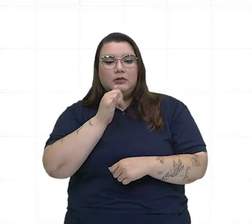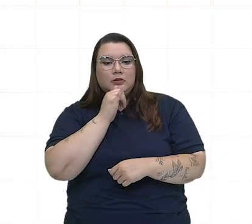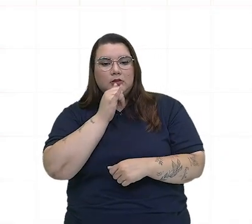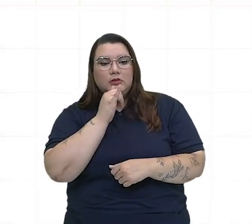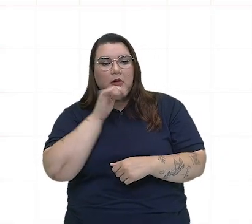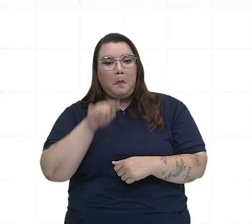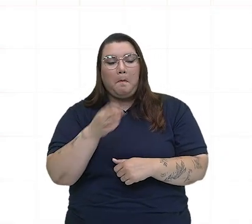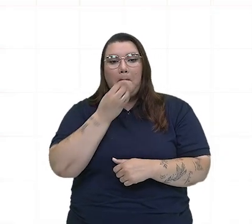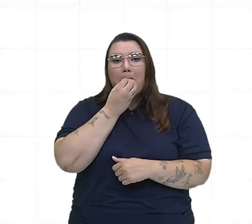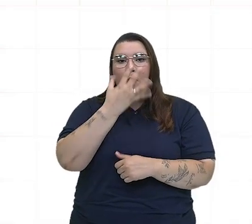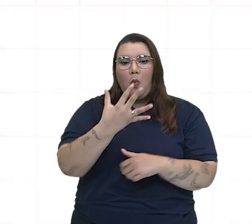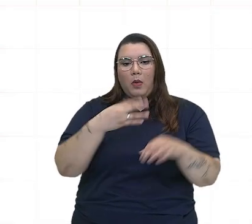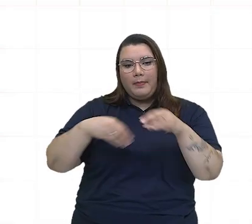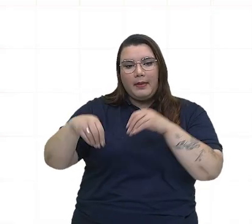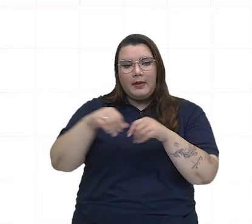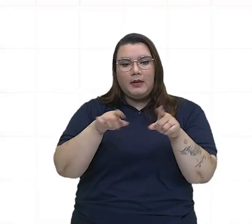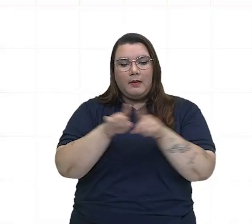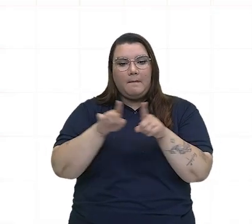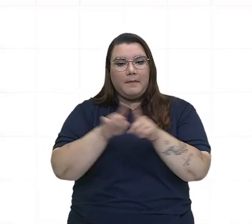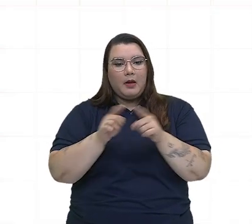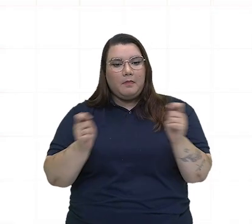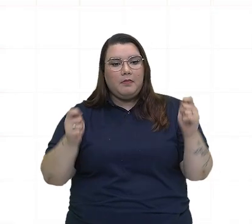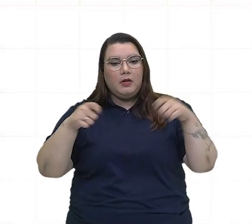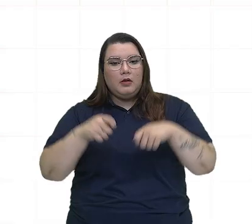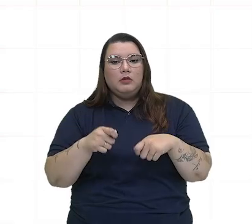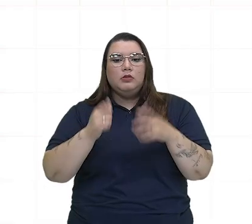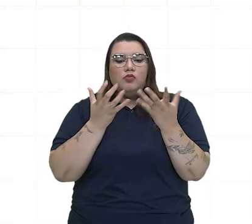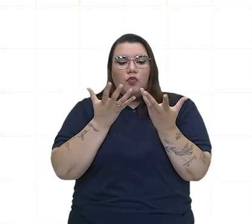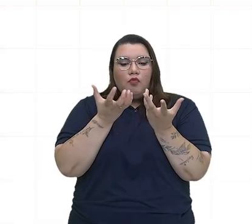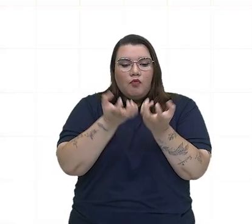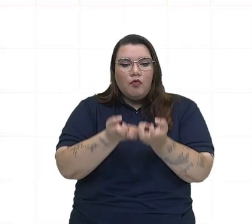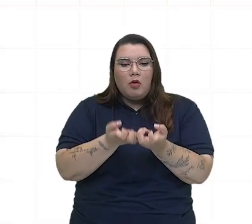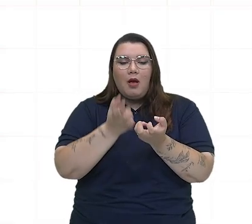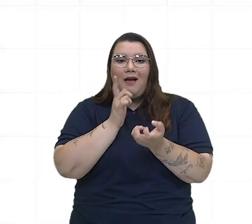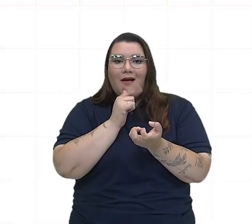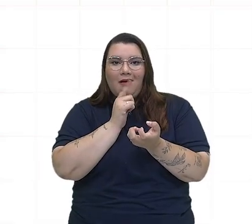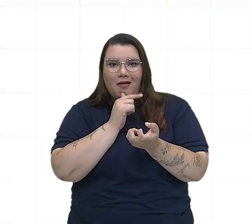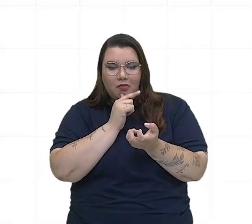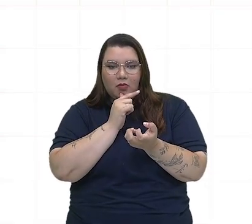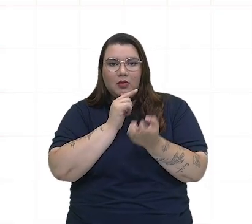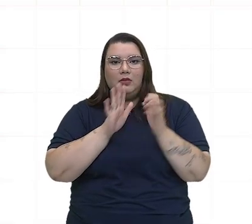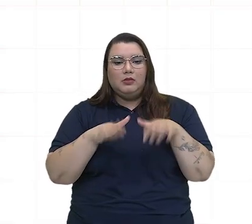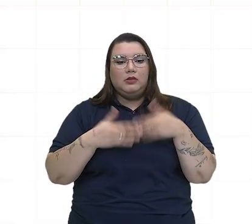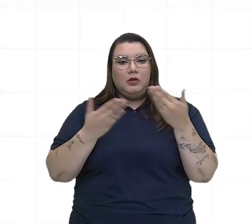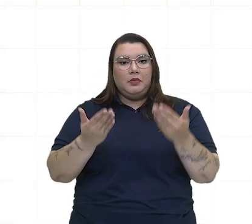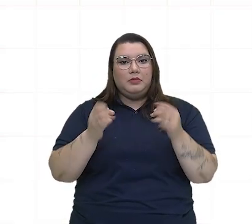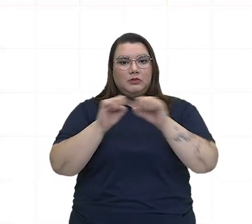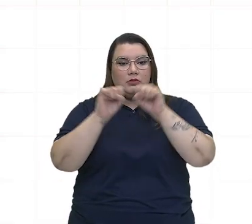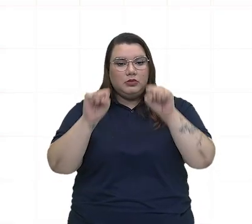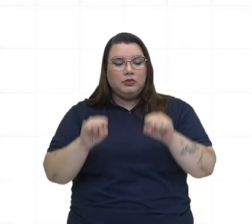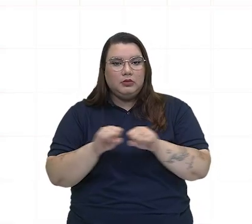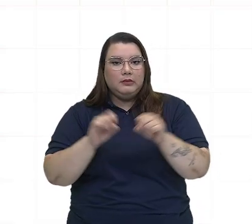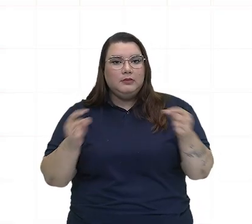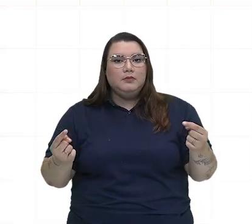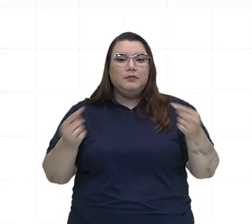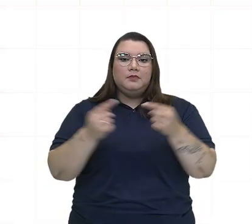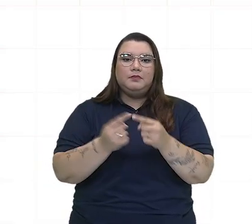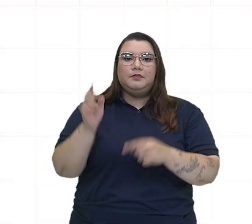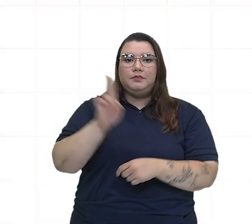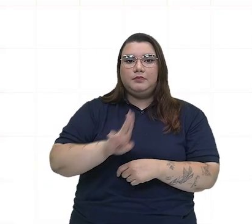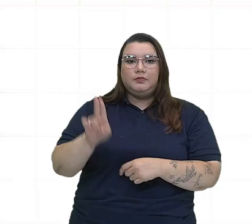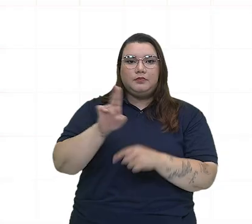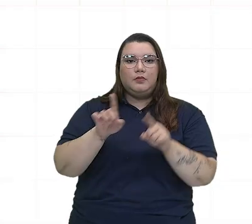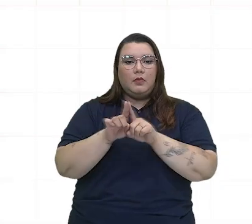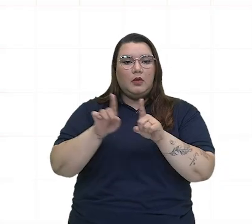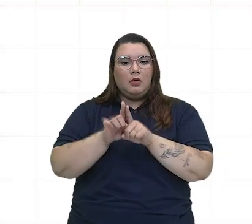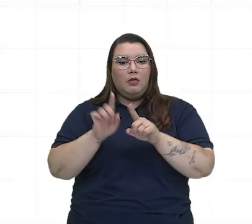a fertilidade e a sua capacidade de reter água. Então, esse sistema ele é também